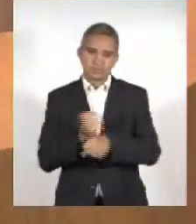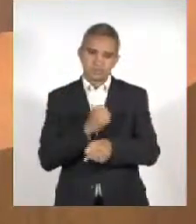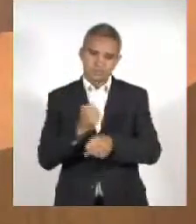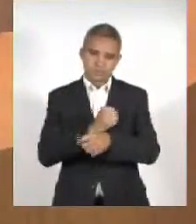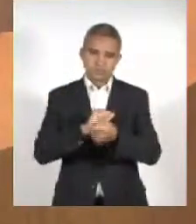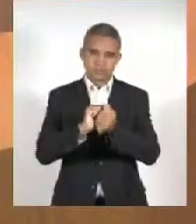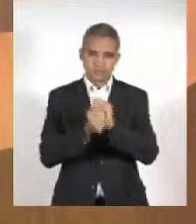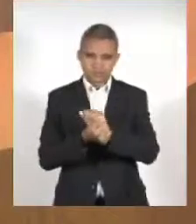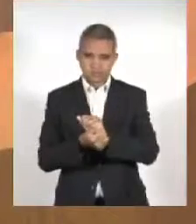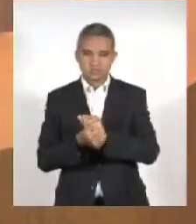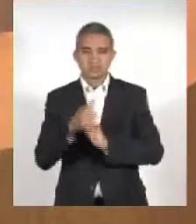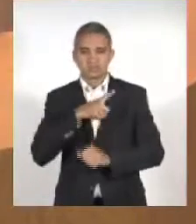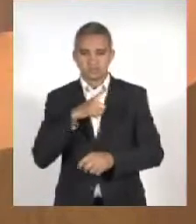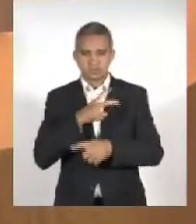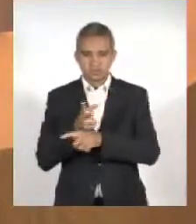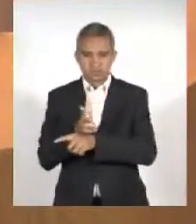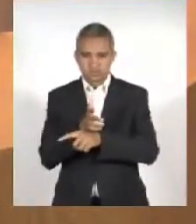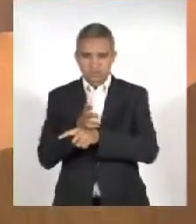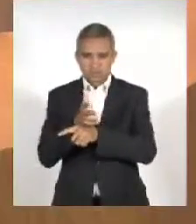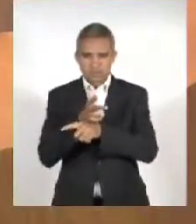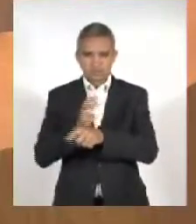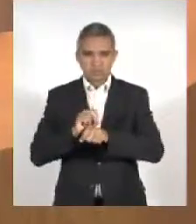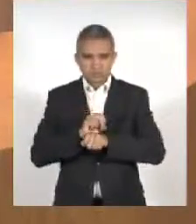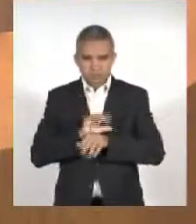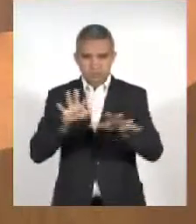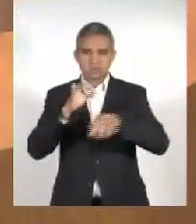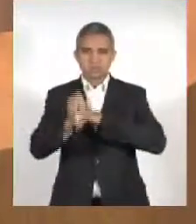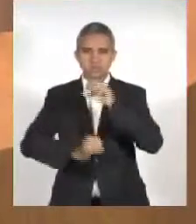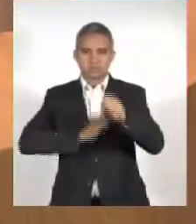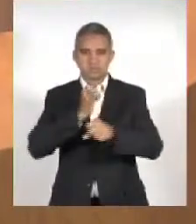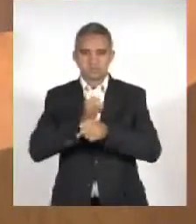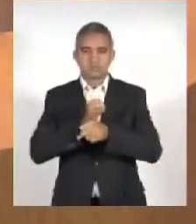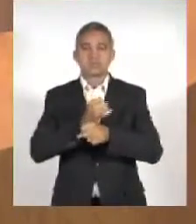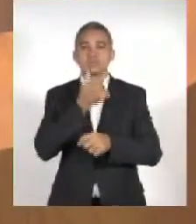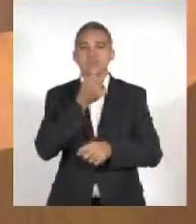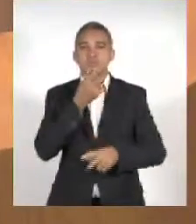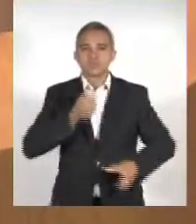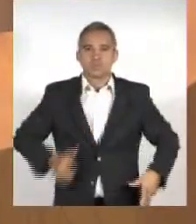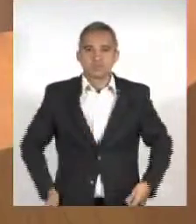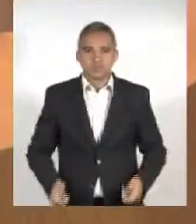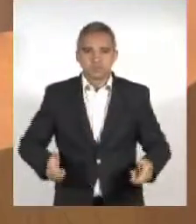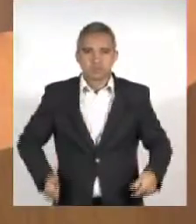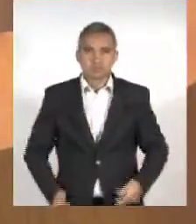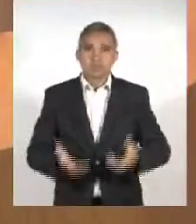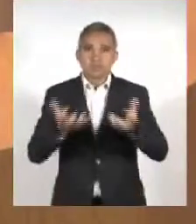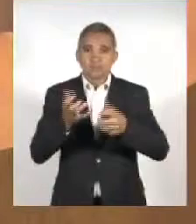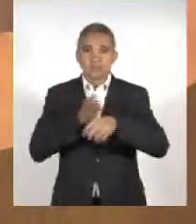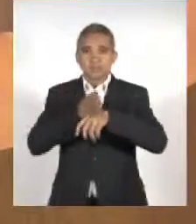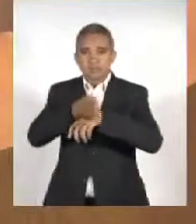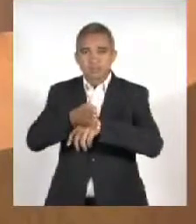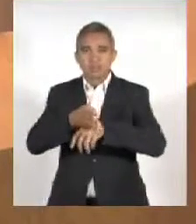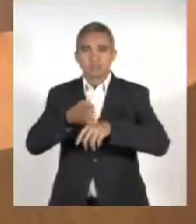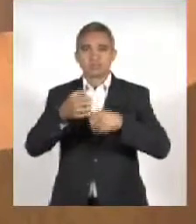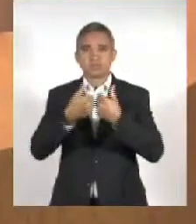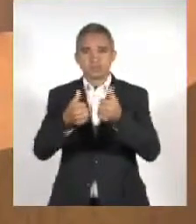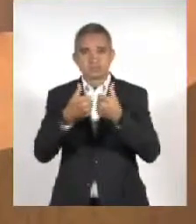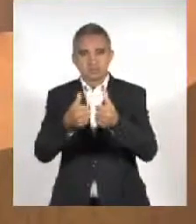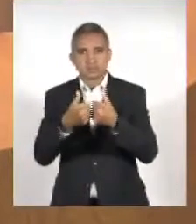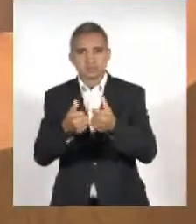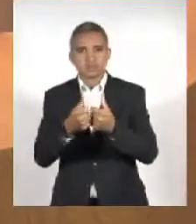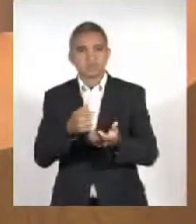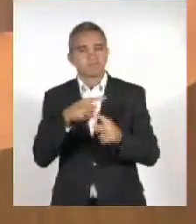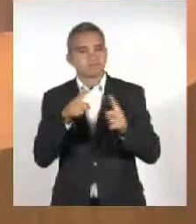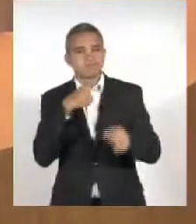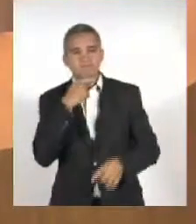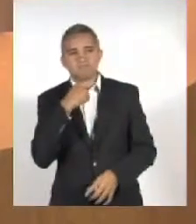as redes sociais de um cadeirante tentando pegar um ônibus, tentando embarcar no